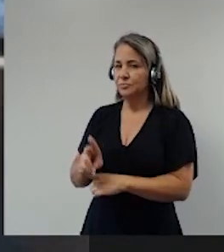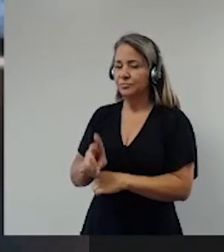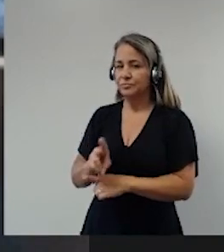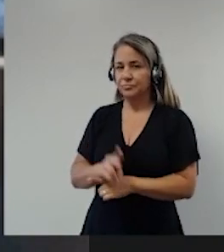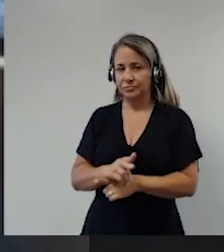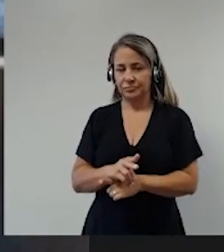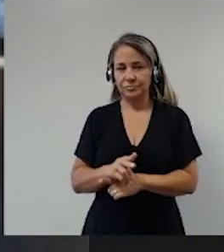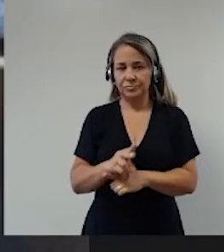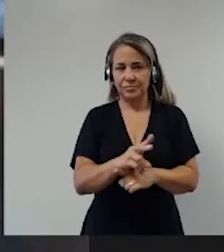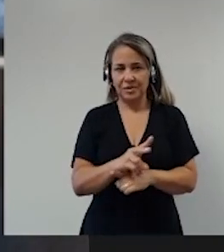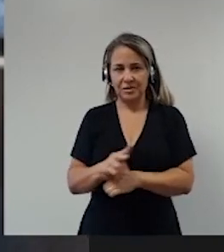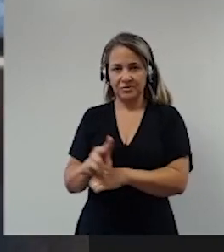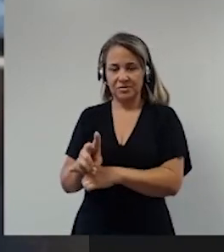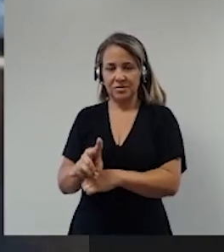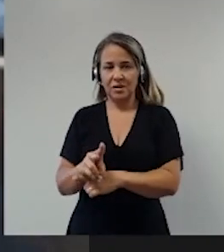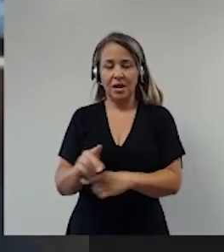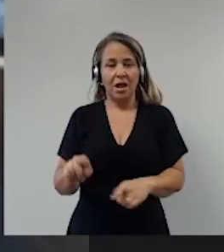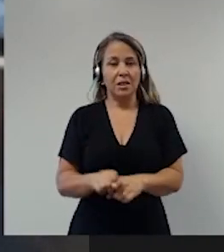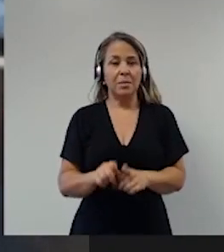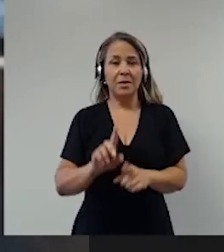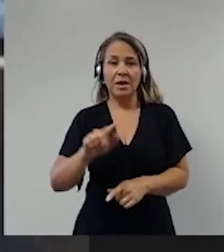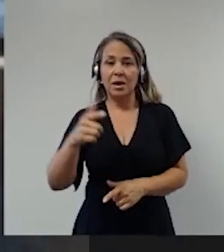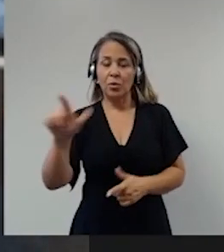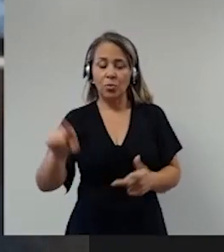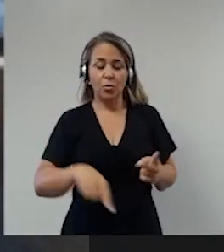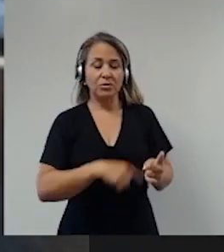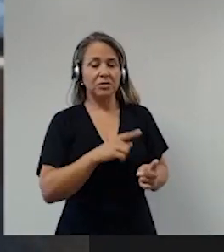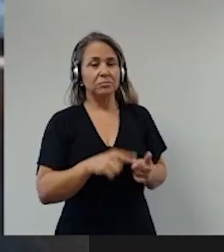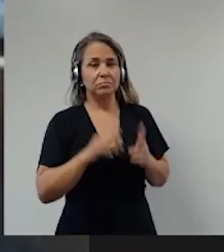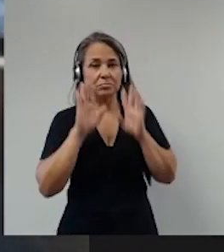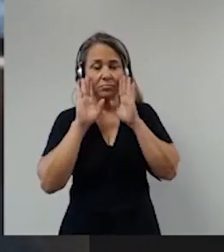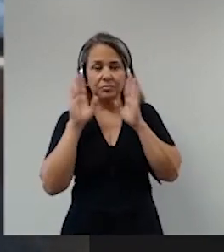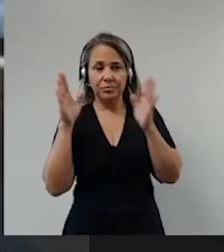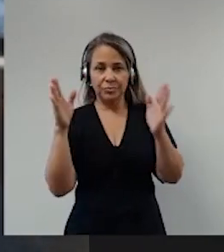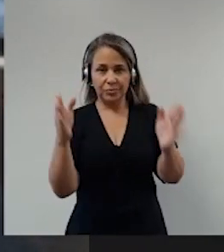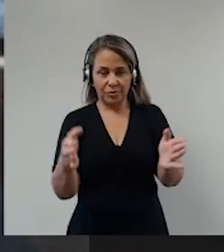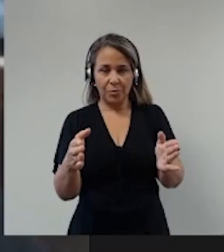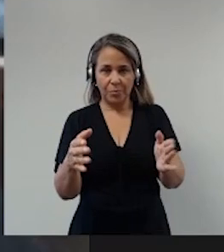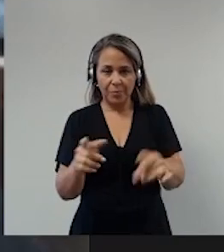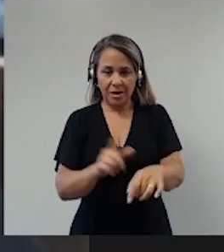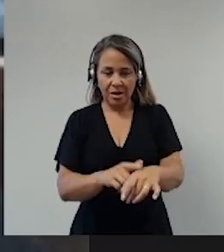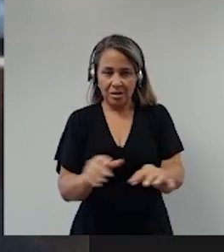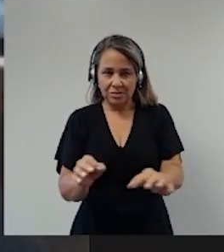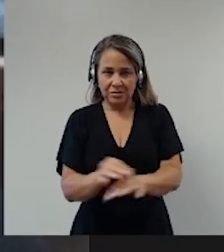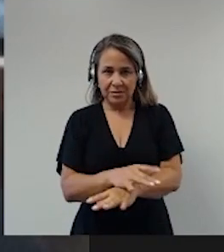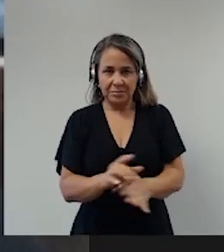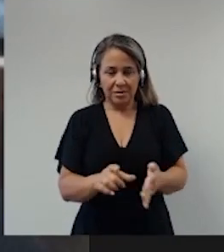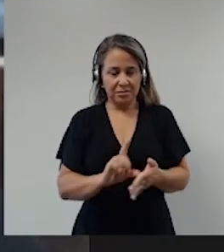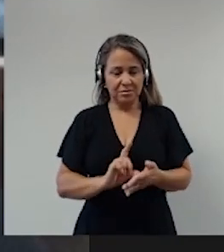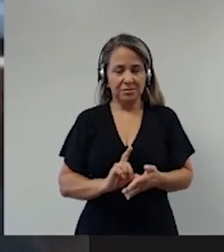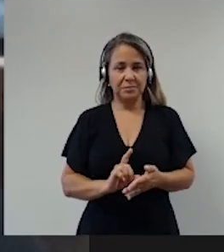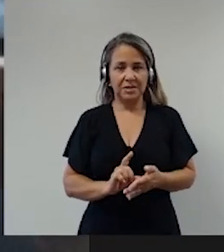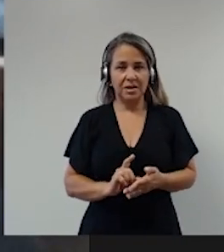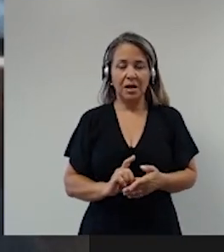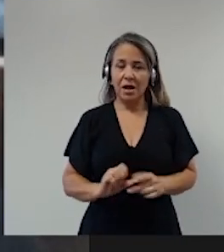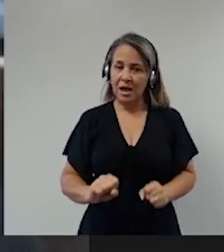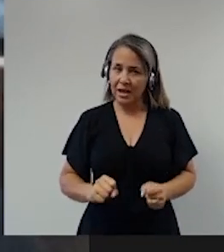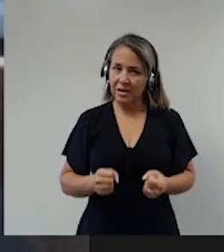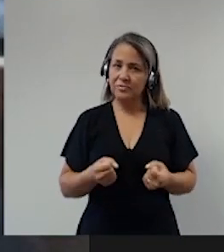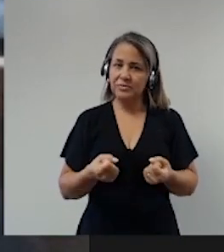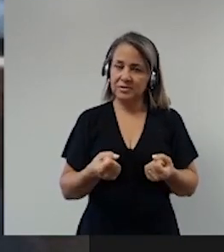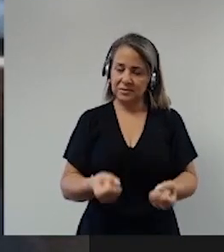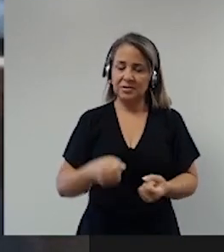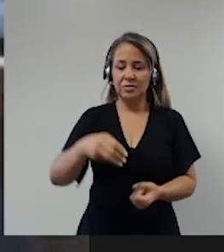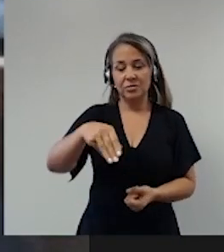outro aspecto que eu quero fazer, antes da gente partir para o encerramento, é reforçar o que o próprio doutor